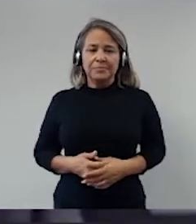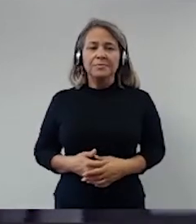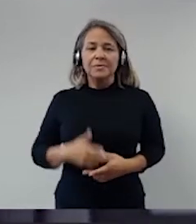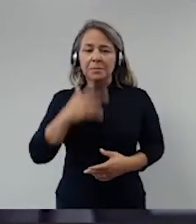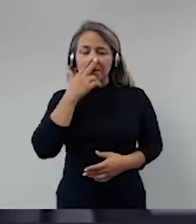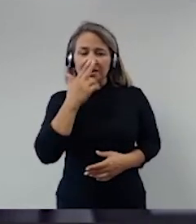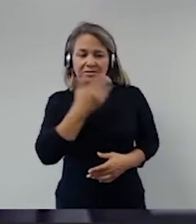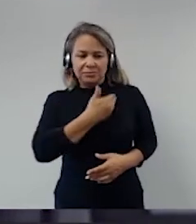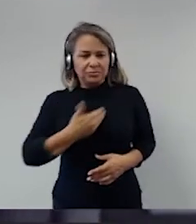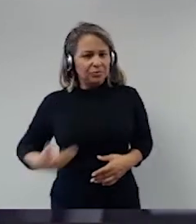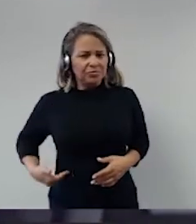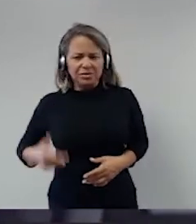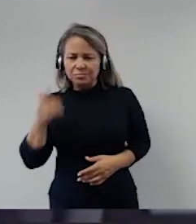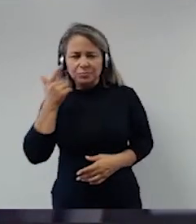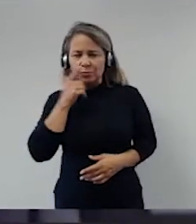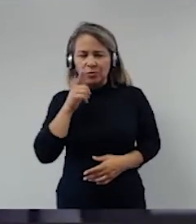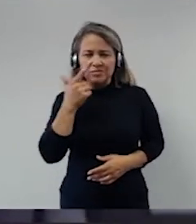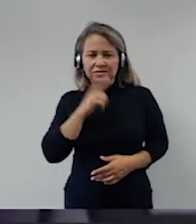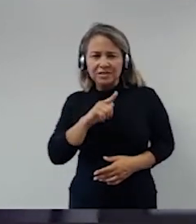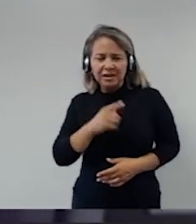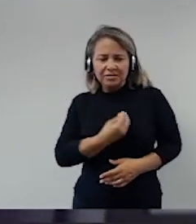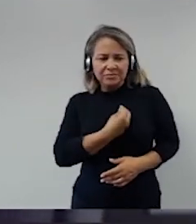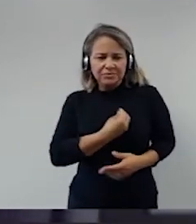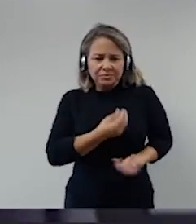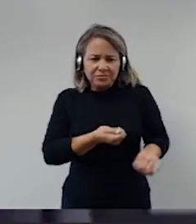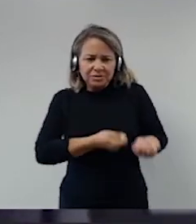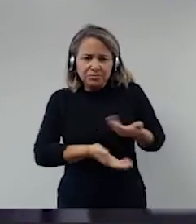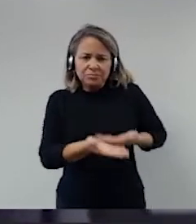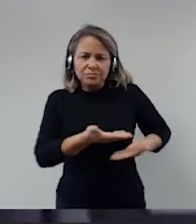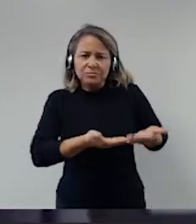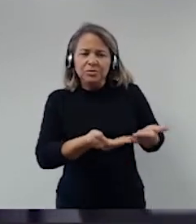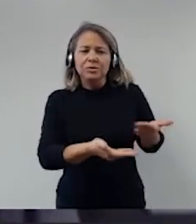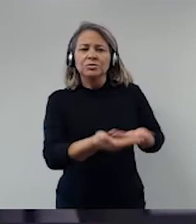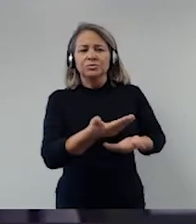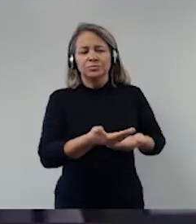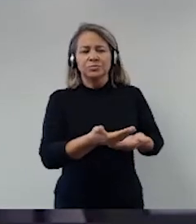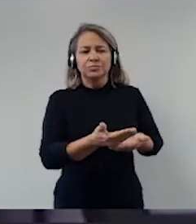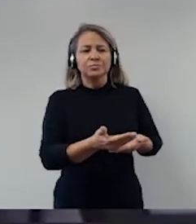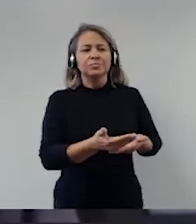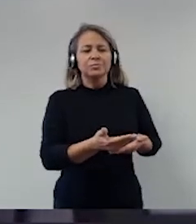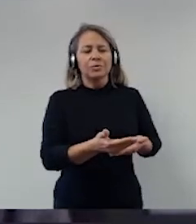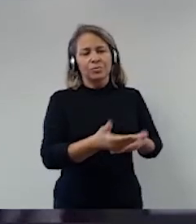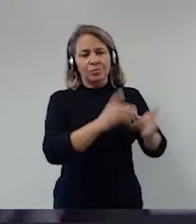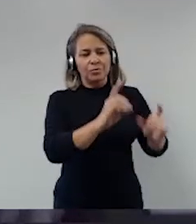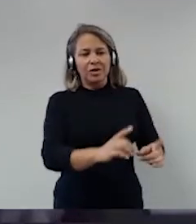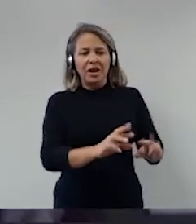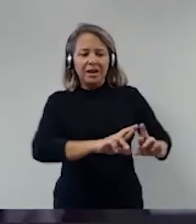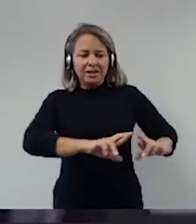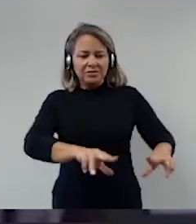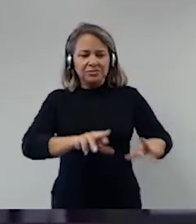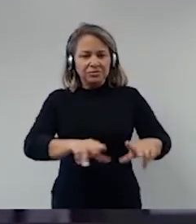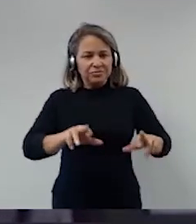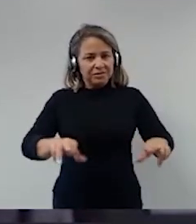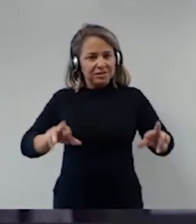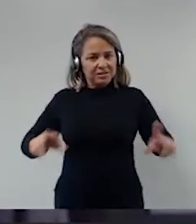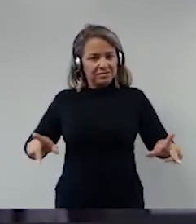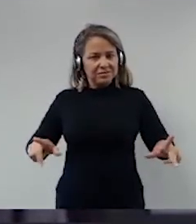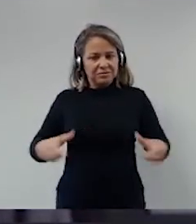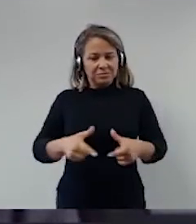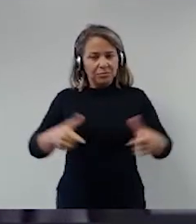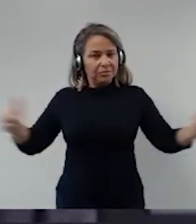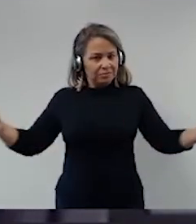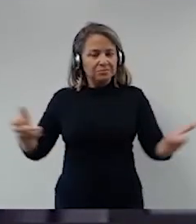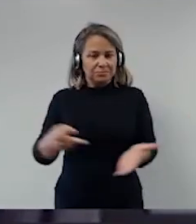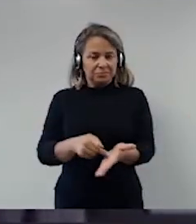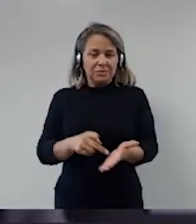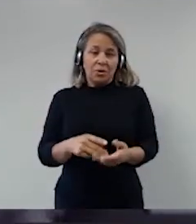Esses governantes não conseguem conviver com o Estado democrático, onde a diversidade, as diferenças são tão grandes?